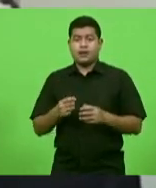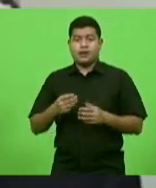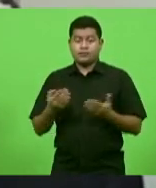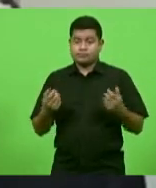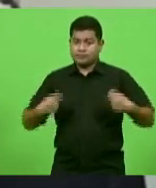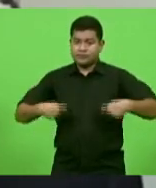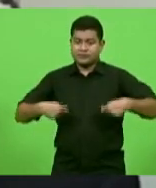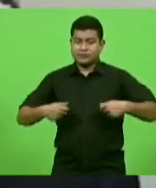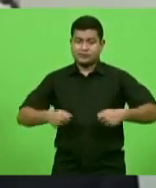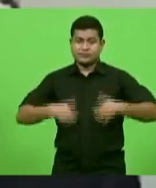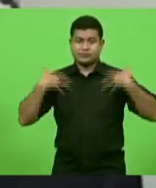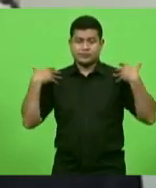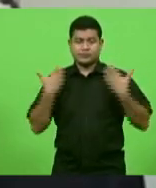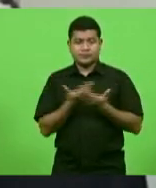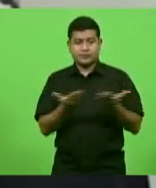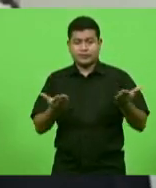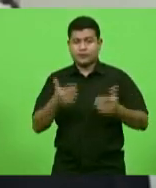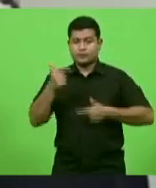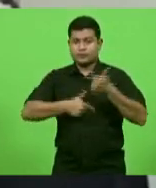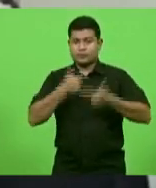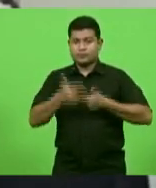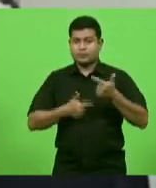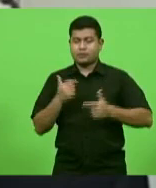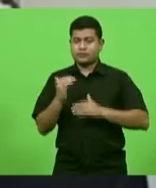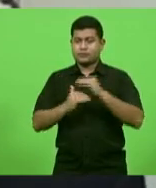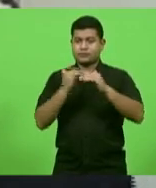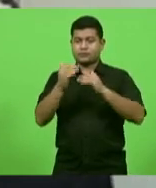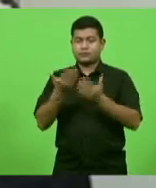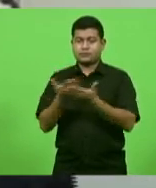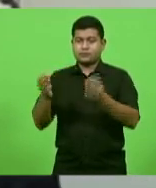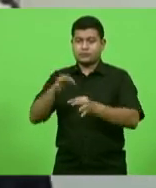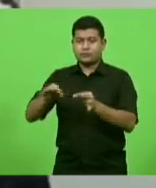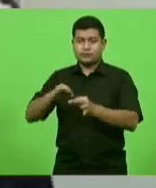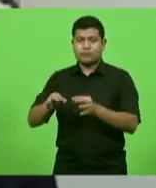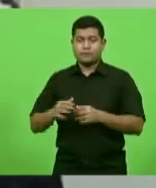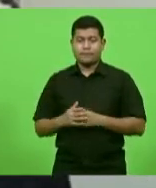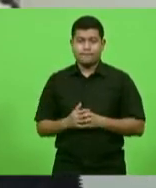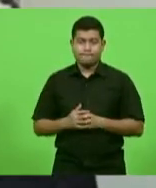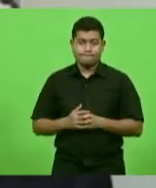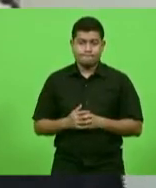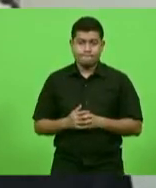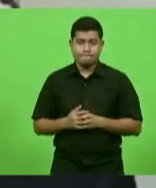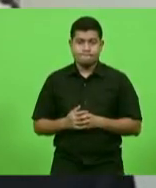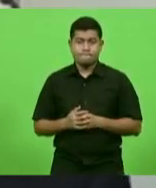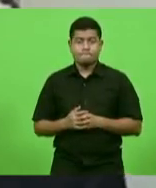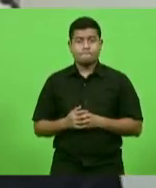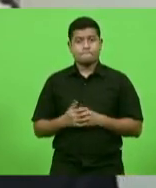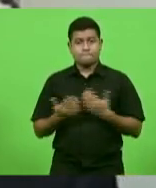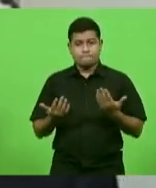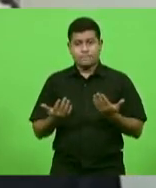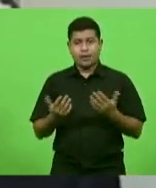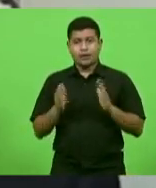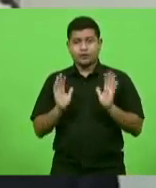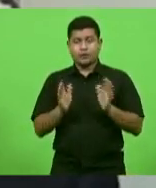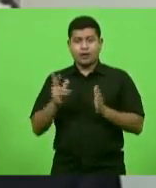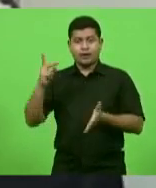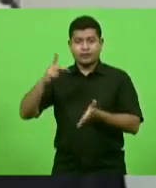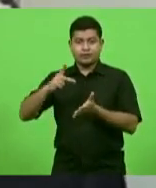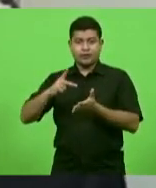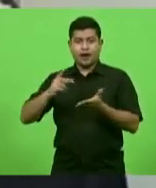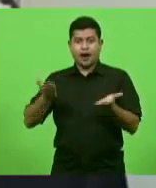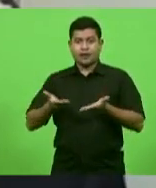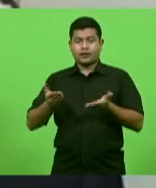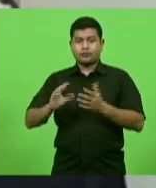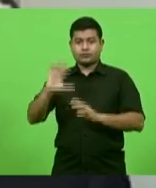homenagem ao ao trabalho desenvolvido por esses órgãos e quanto aos fatos analisados Neste